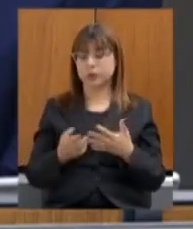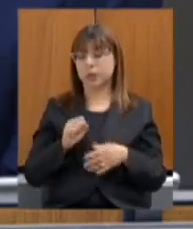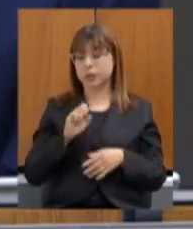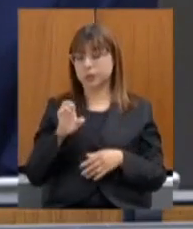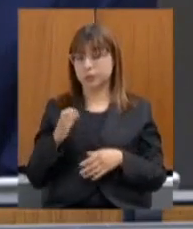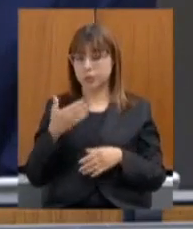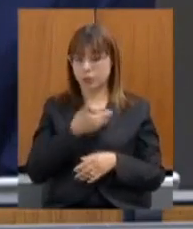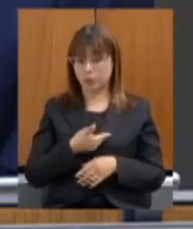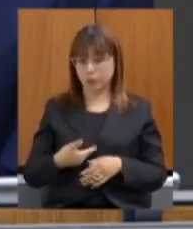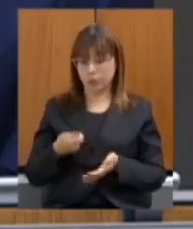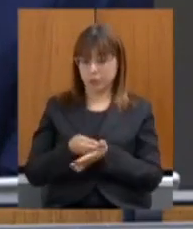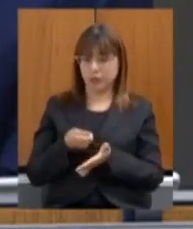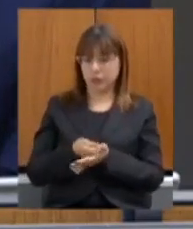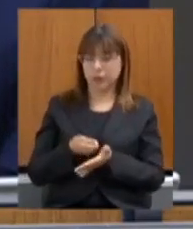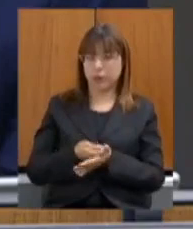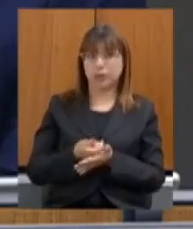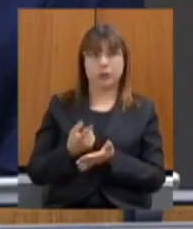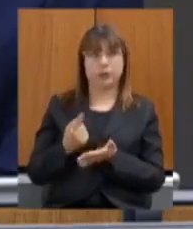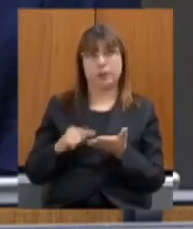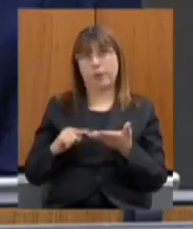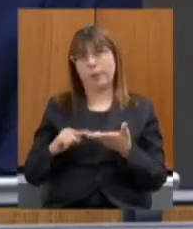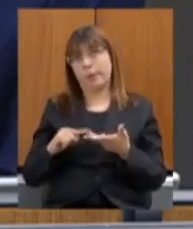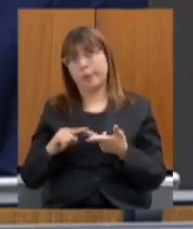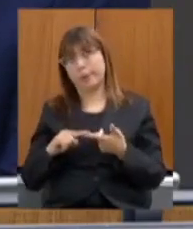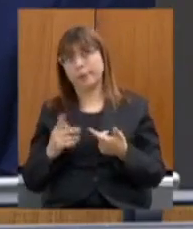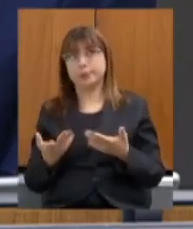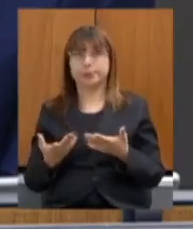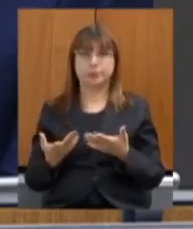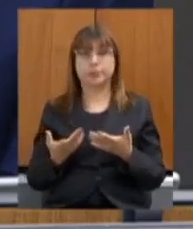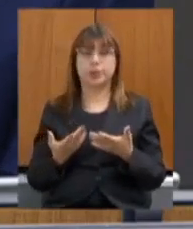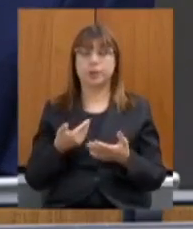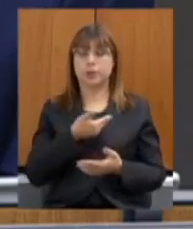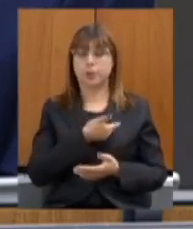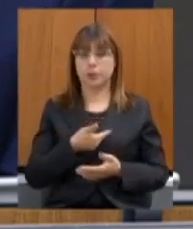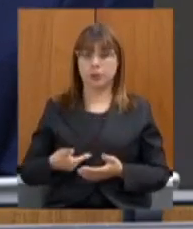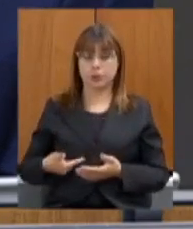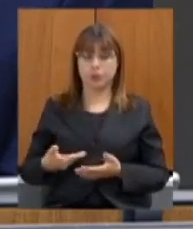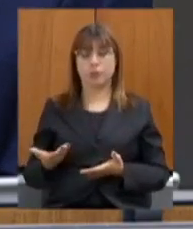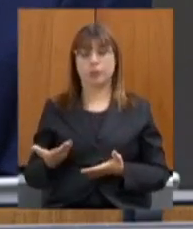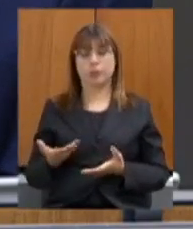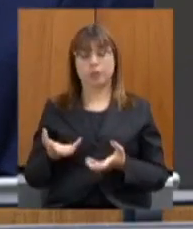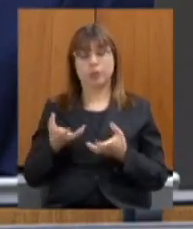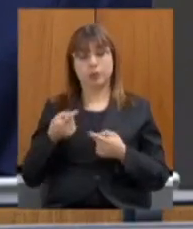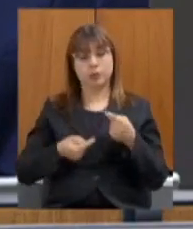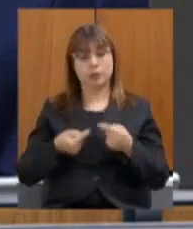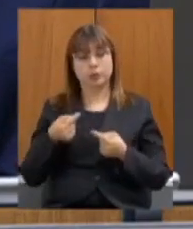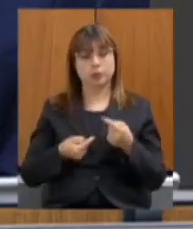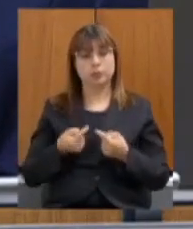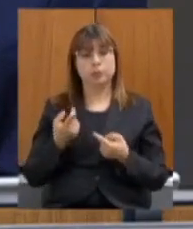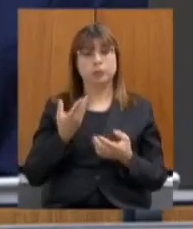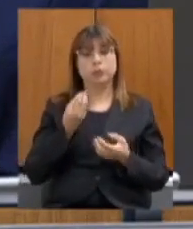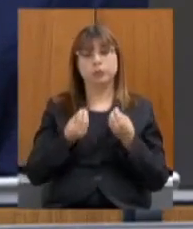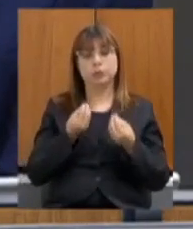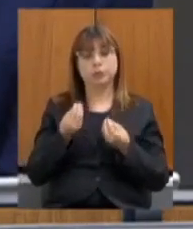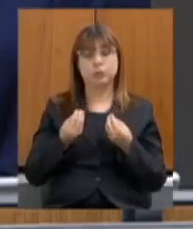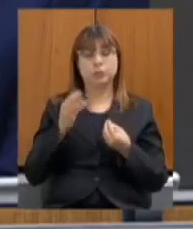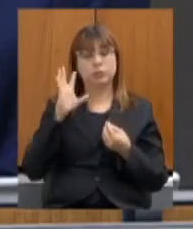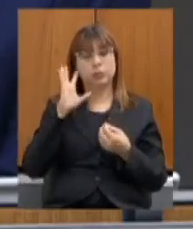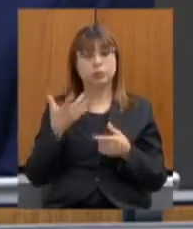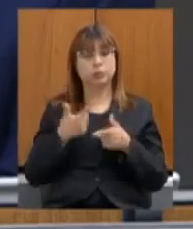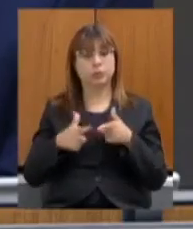o governo insiste em pautas X, Y ou Z, o governador insiste em discutir alternativas para o nosso estado.